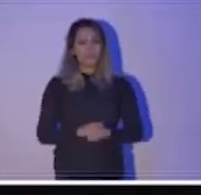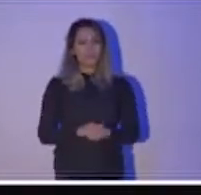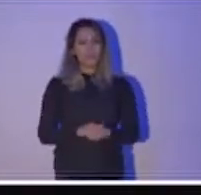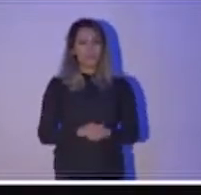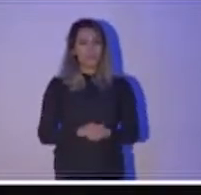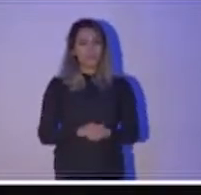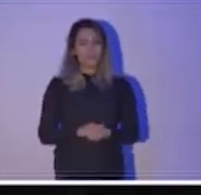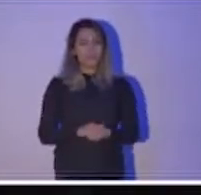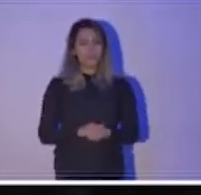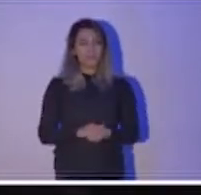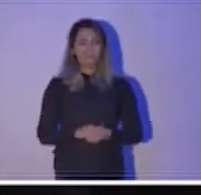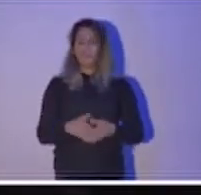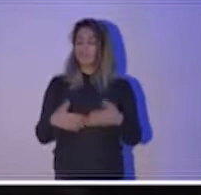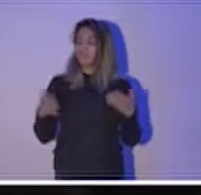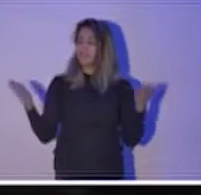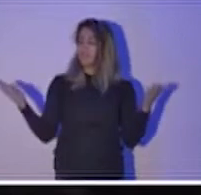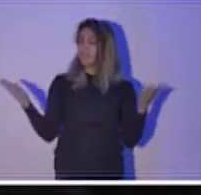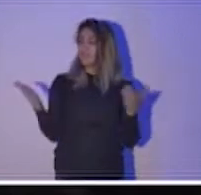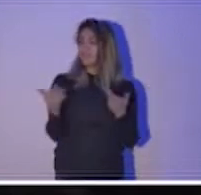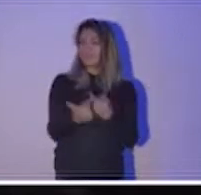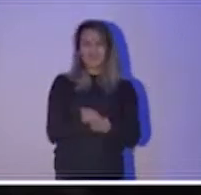Nossa, que lindo, né? Bom dia.